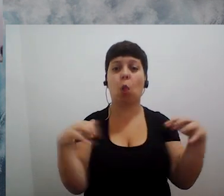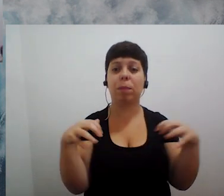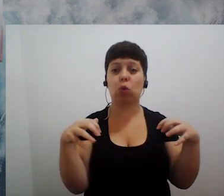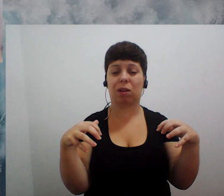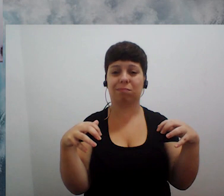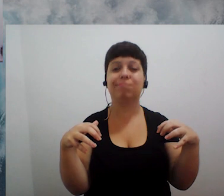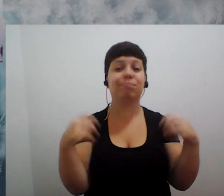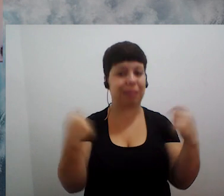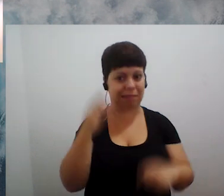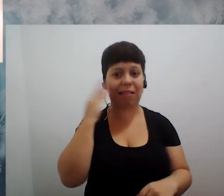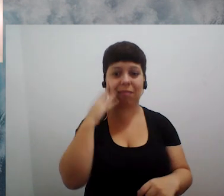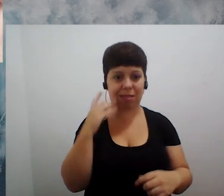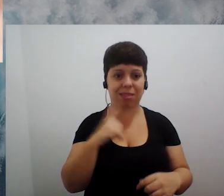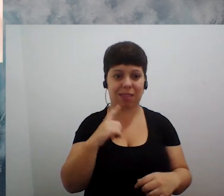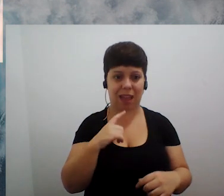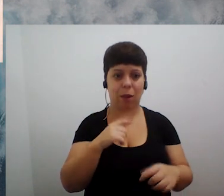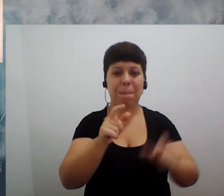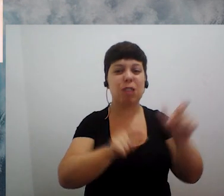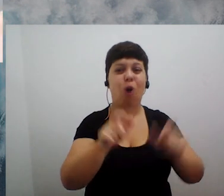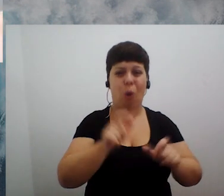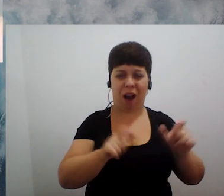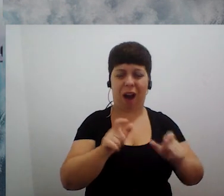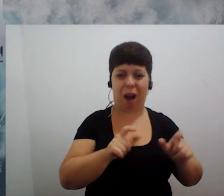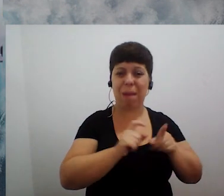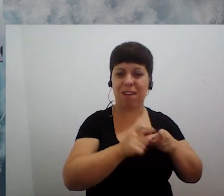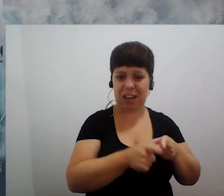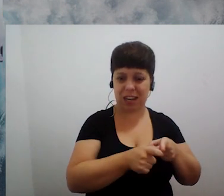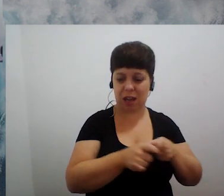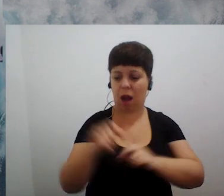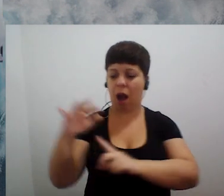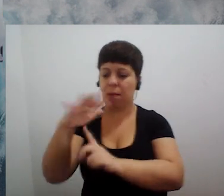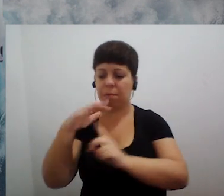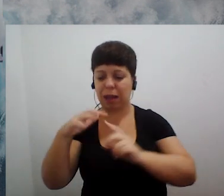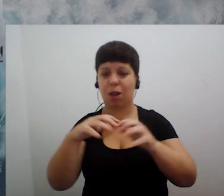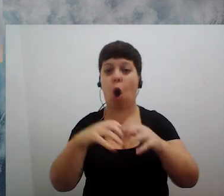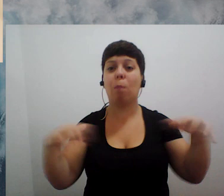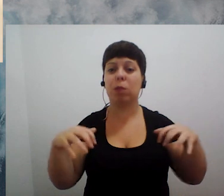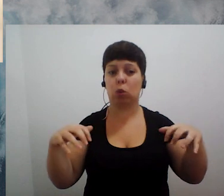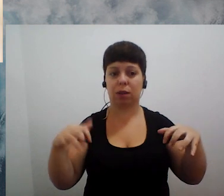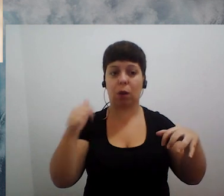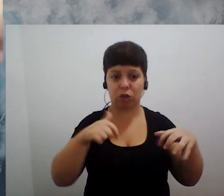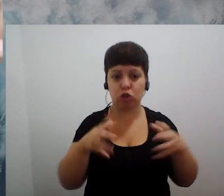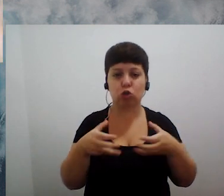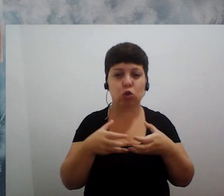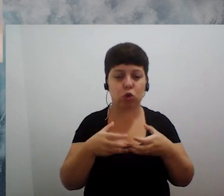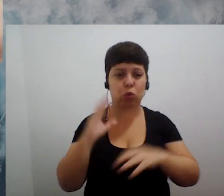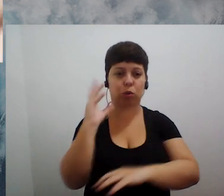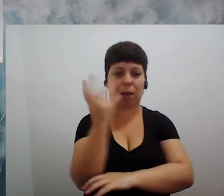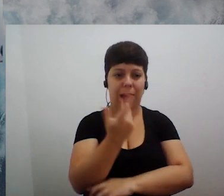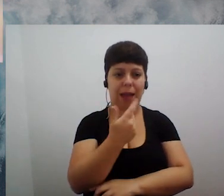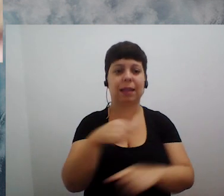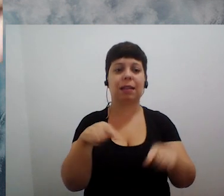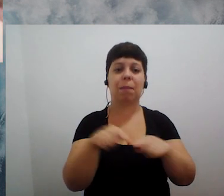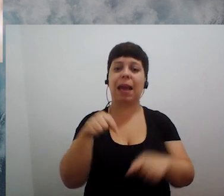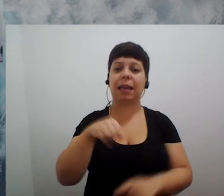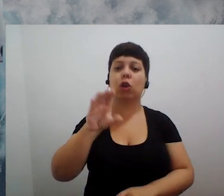ruptura, que acho que a gente precisa entender que houve uma ruptura muito grande entre o ser periférico e o meio ambiente. E aí a gente do